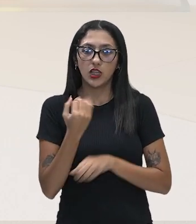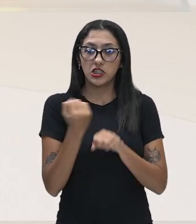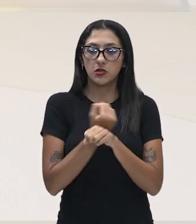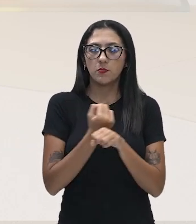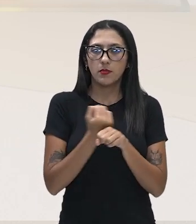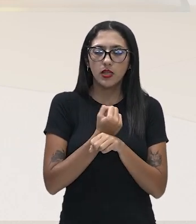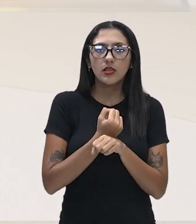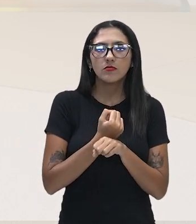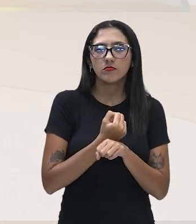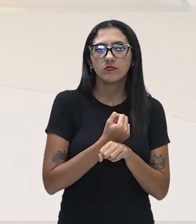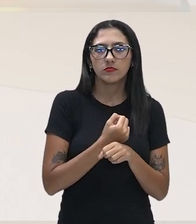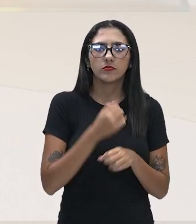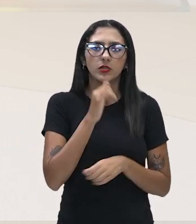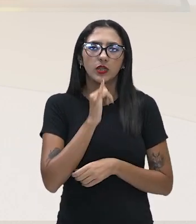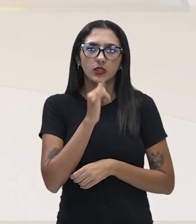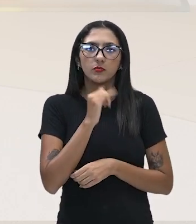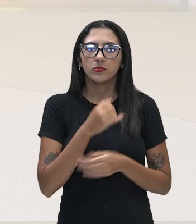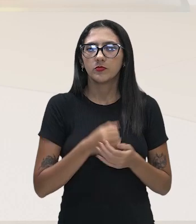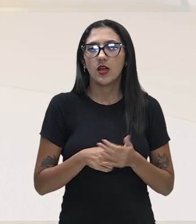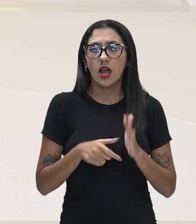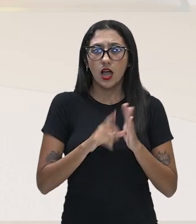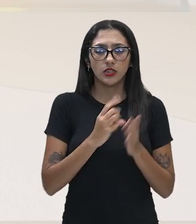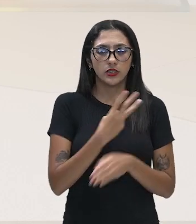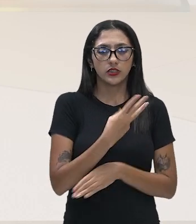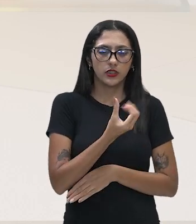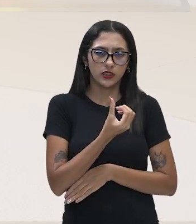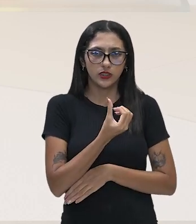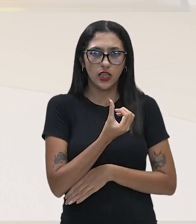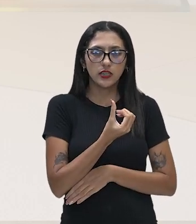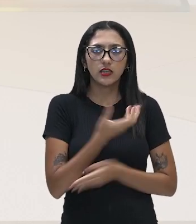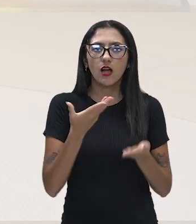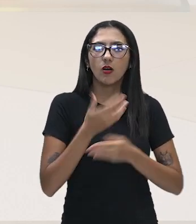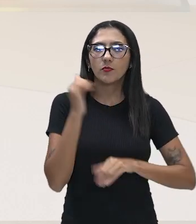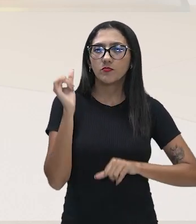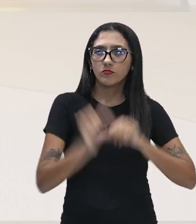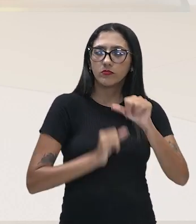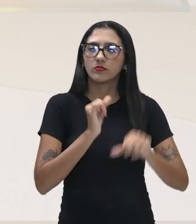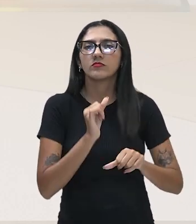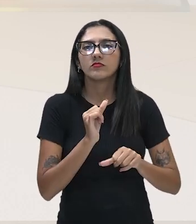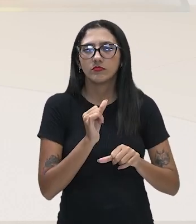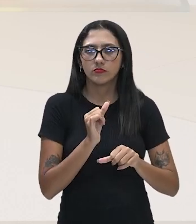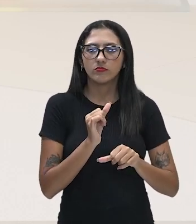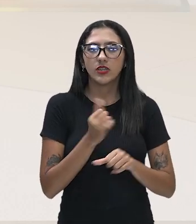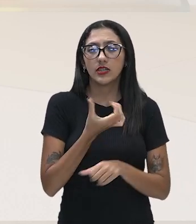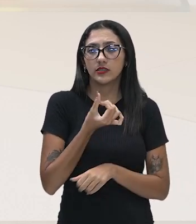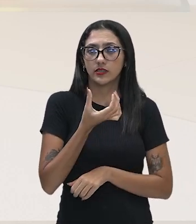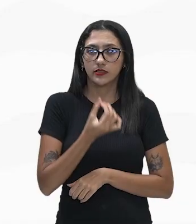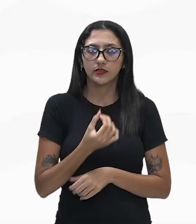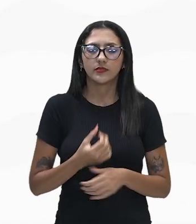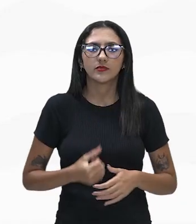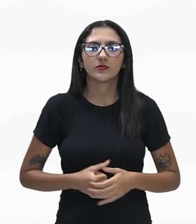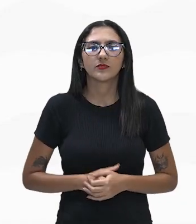nosso prazo. Em vez de ser de 36 vezes, vamos alterar para 60. Acompanhe aí mais uma simulação.